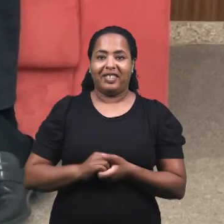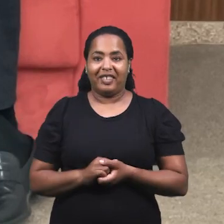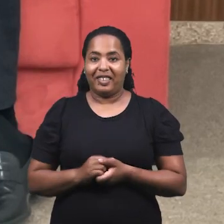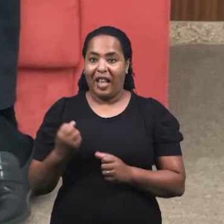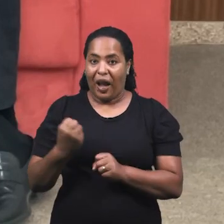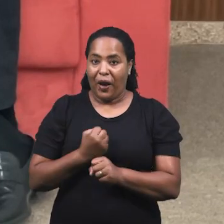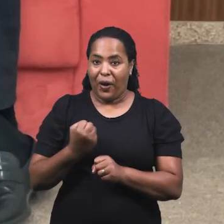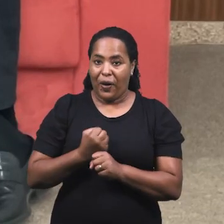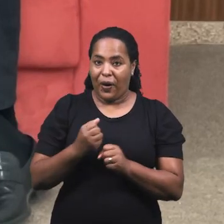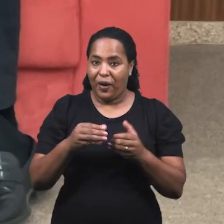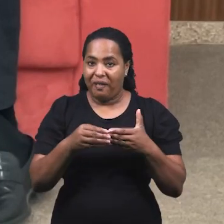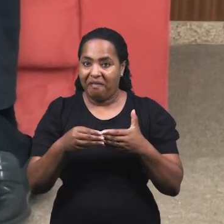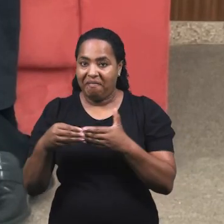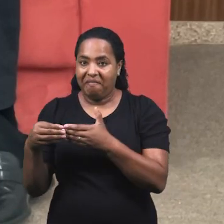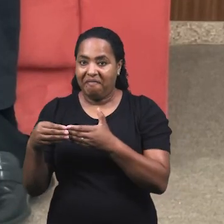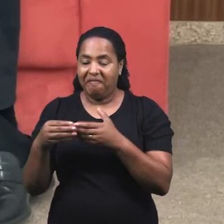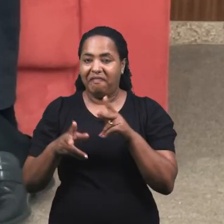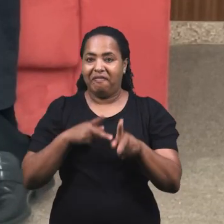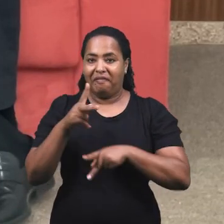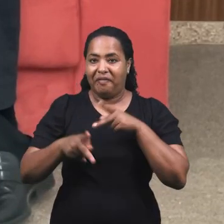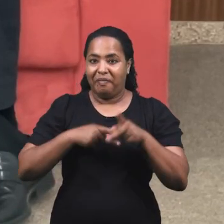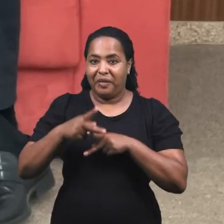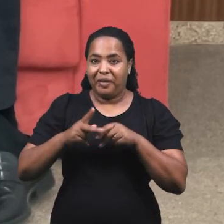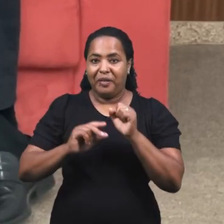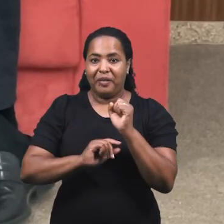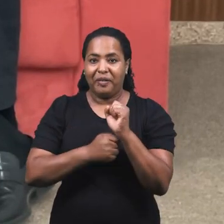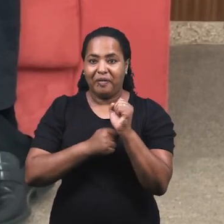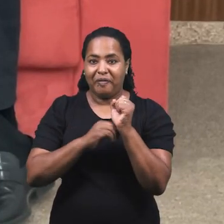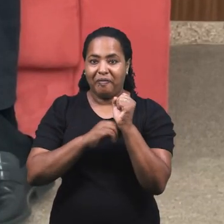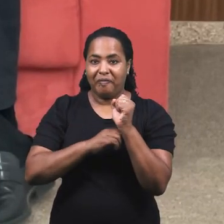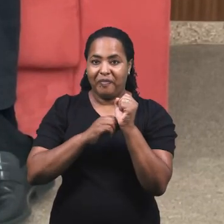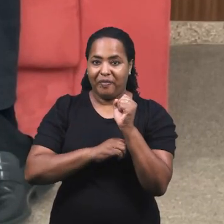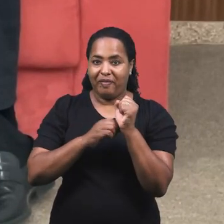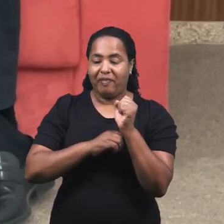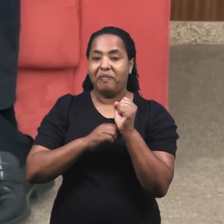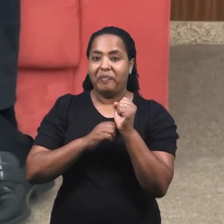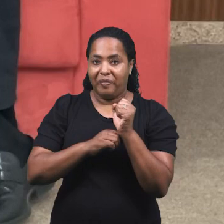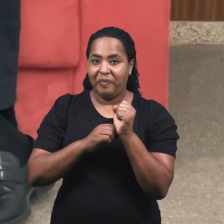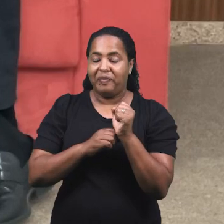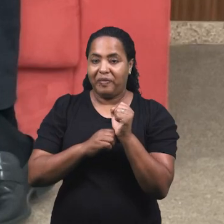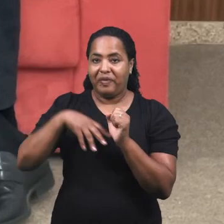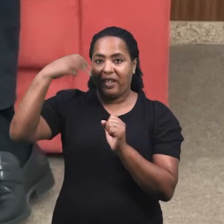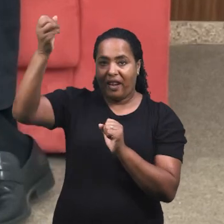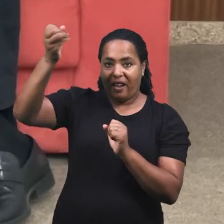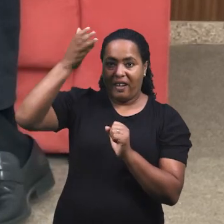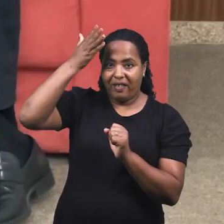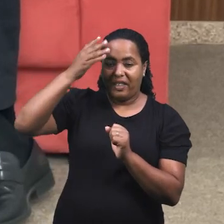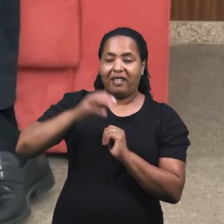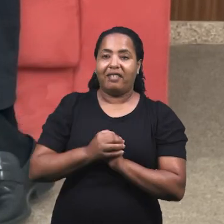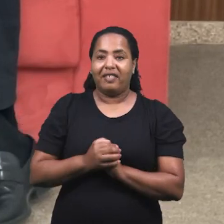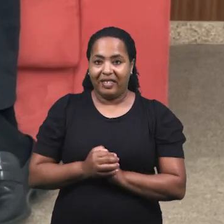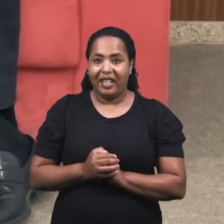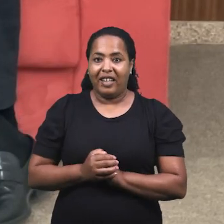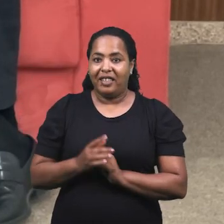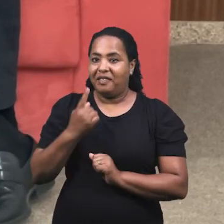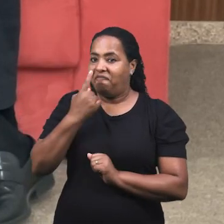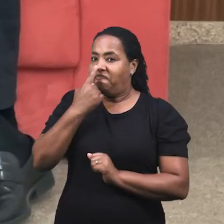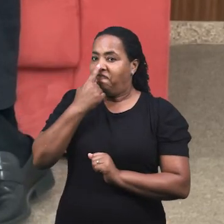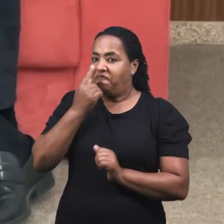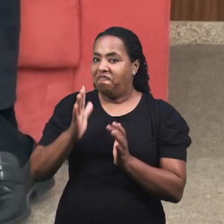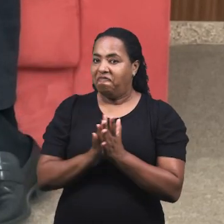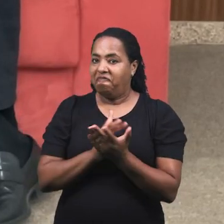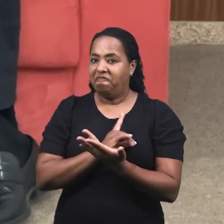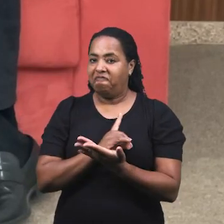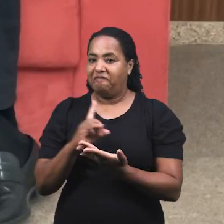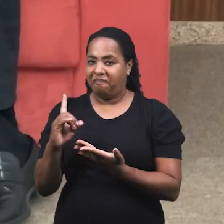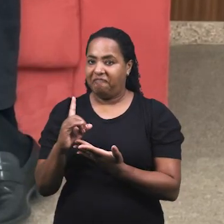conduzindo o seu povo, aos mistérios que vêm sendo revelados, a intimidade da palavra do Senhor que vem